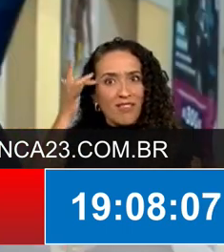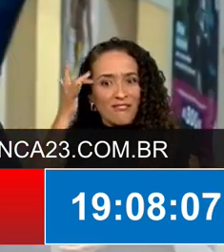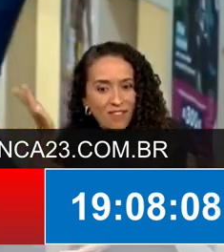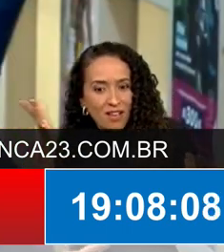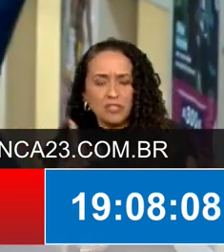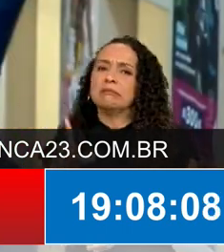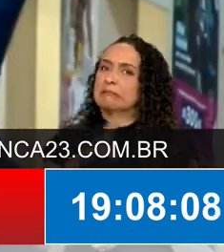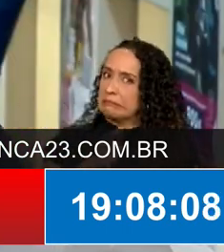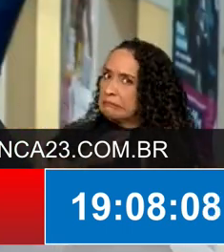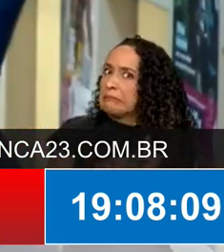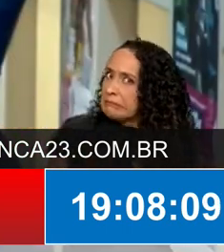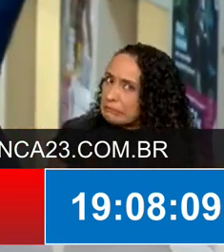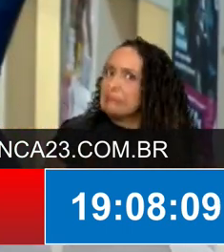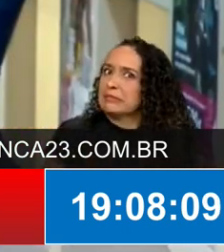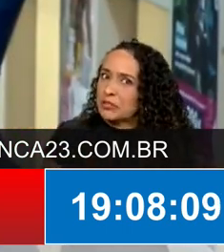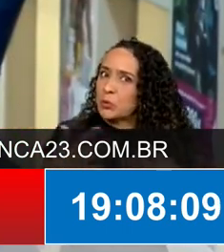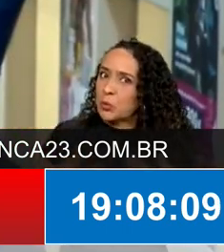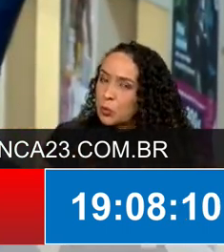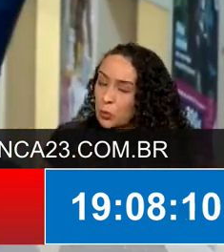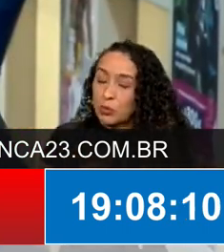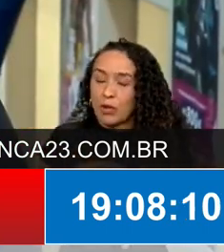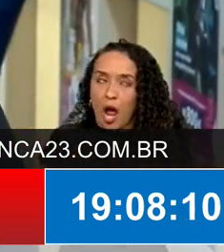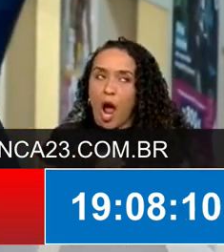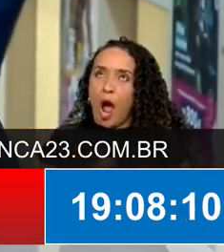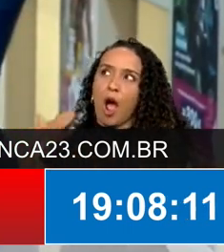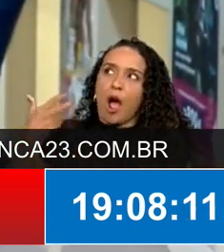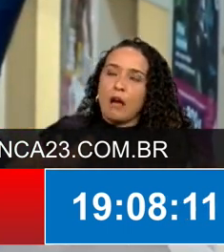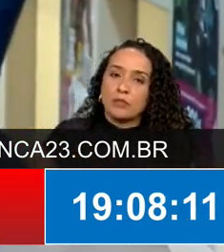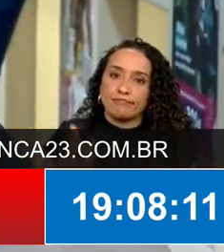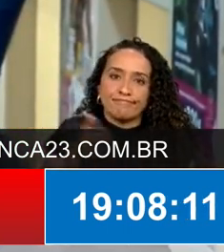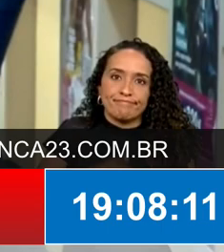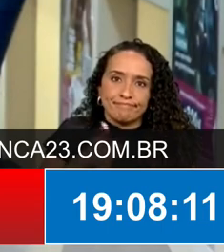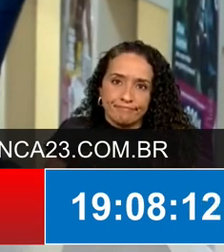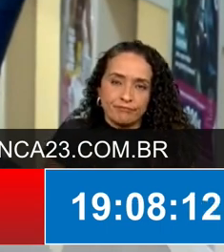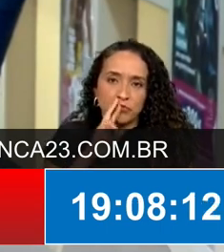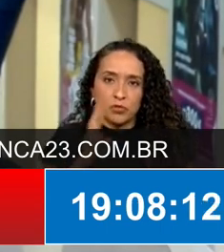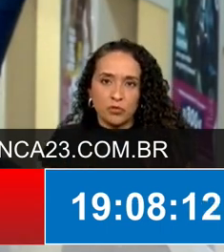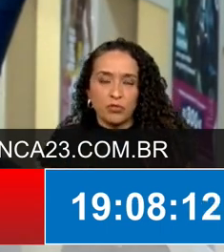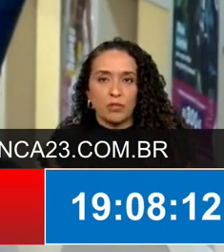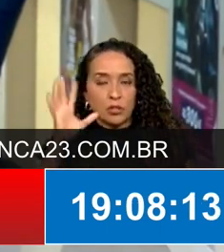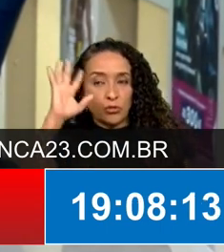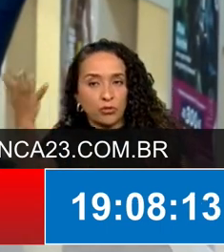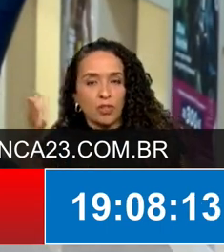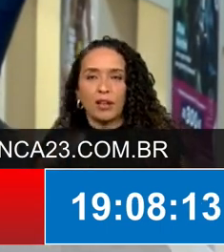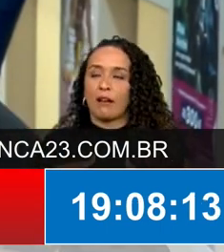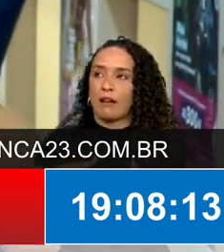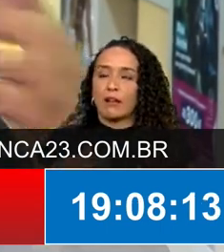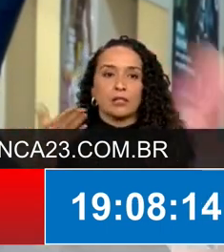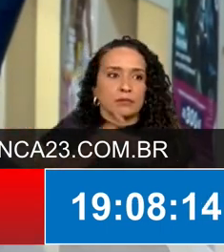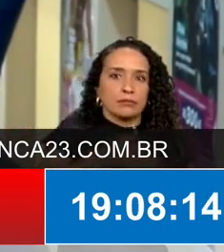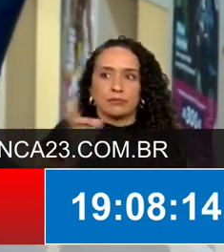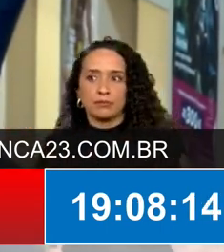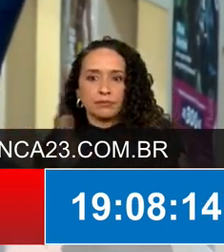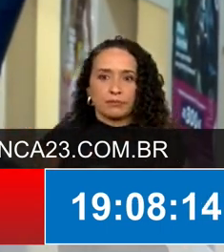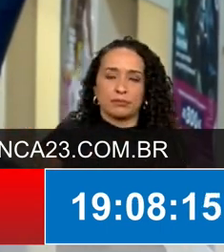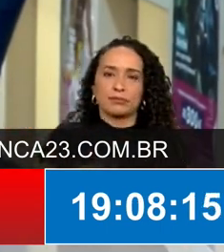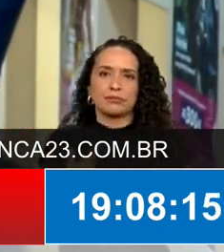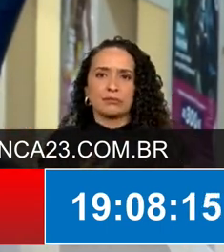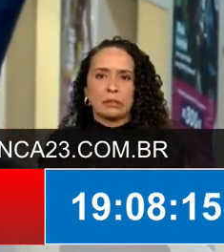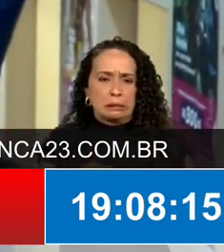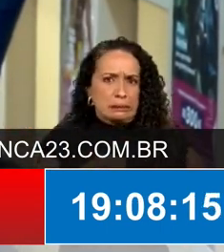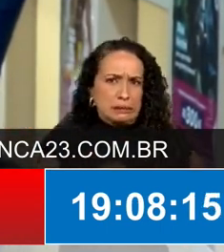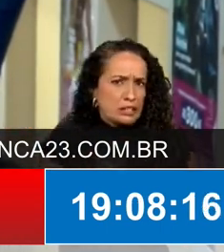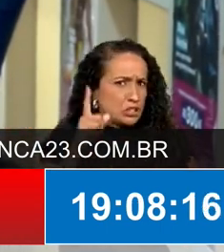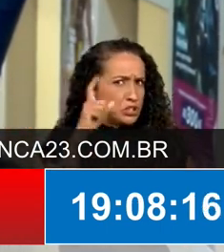Tem dívidas, né, assim, que a gente tem há muitos anos tentando resolver e não dá. A gente fica de um lado para o outro tentando resolver. As negociações são super